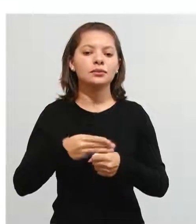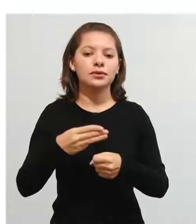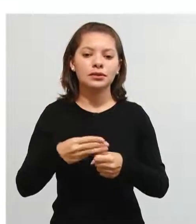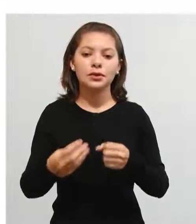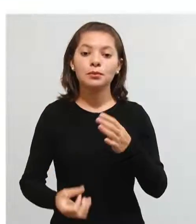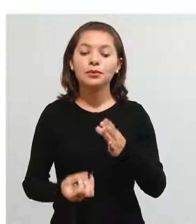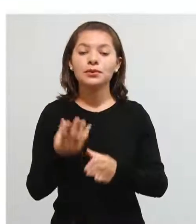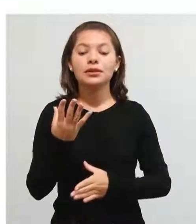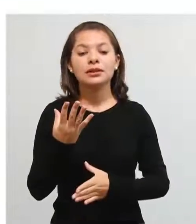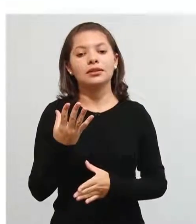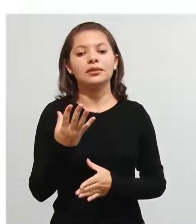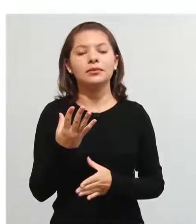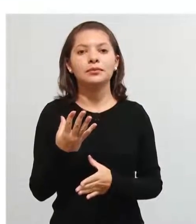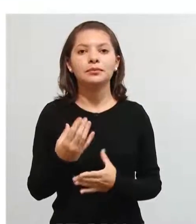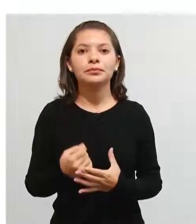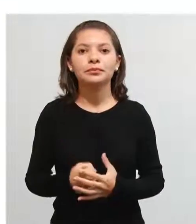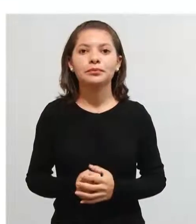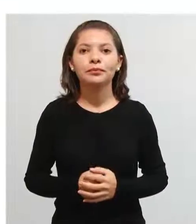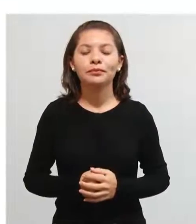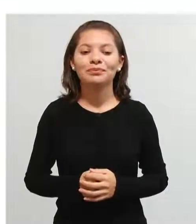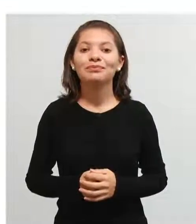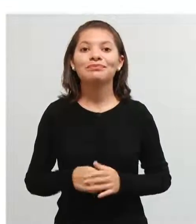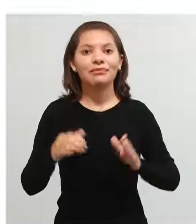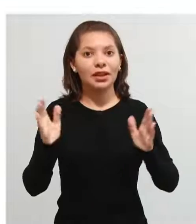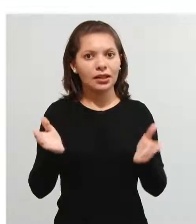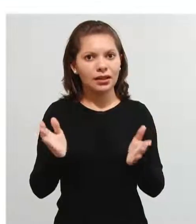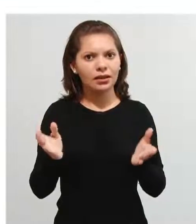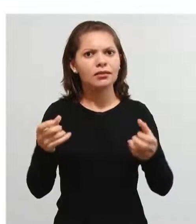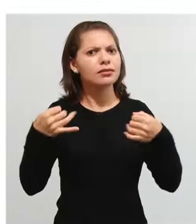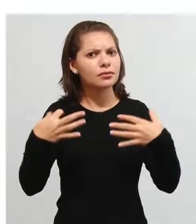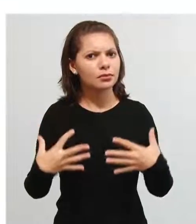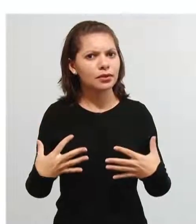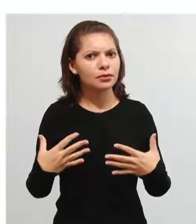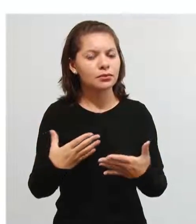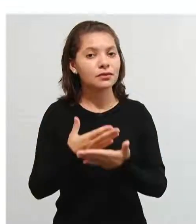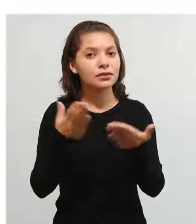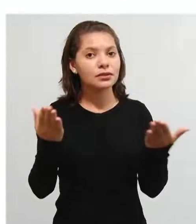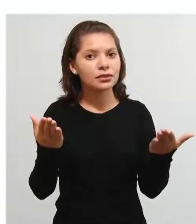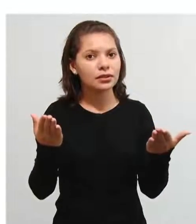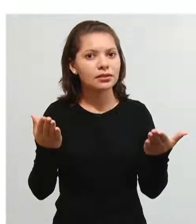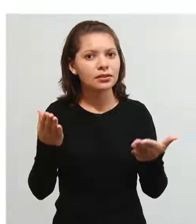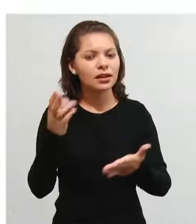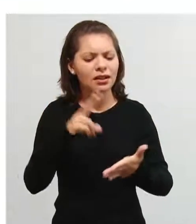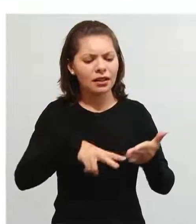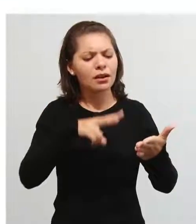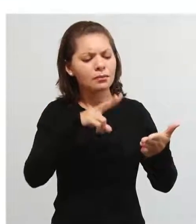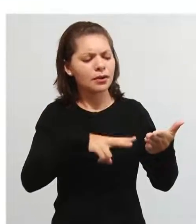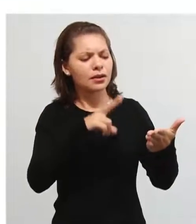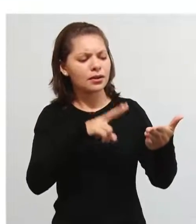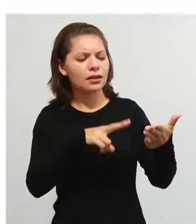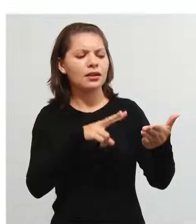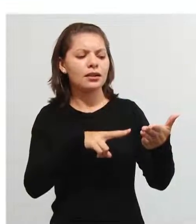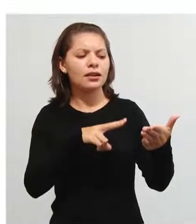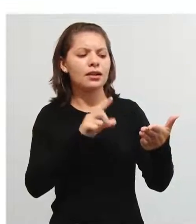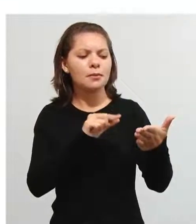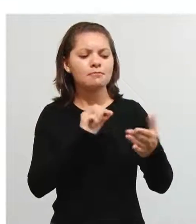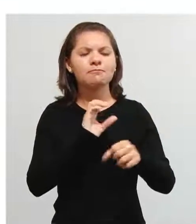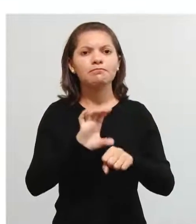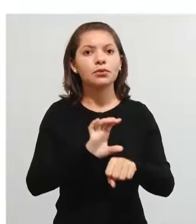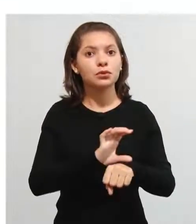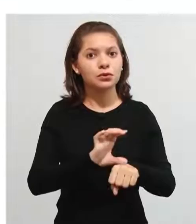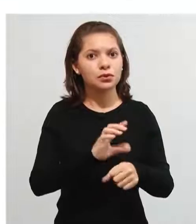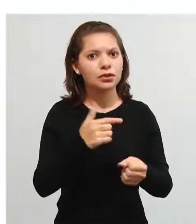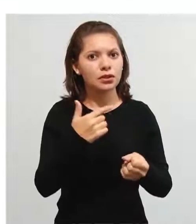desses tributos. E ainda digo mais, quando vocês forem fazer a leitura lá na nossa Constituição Federal,